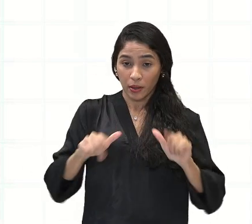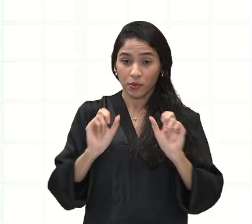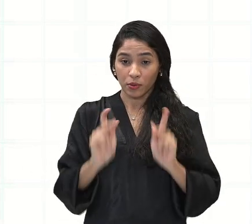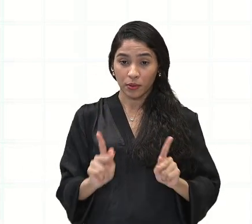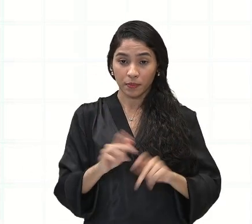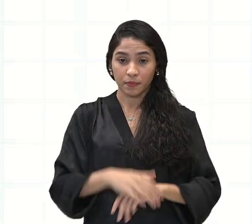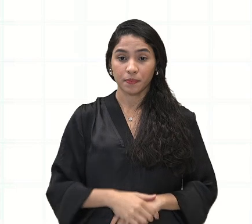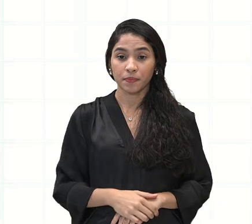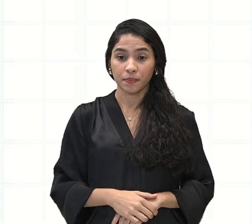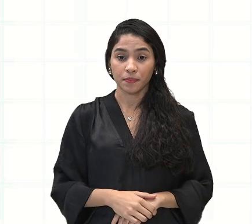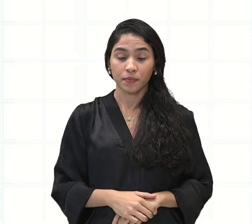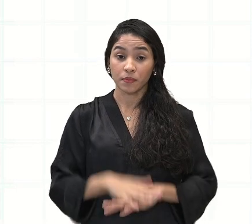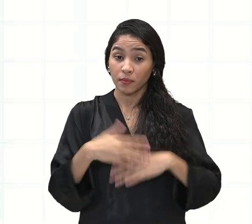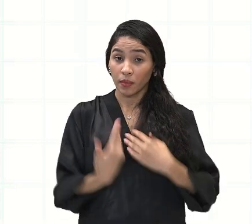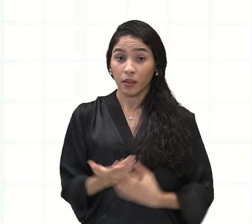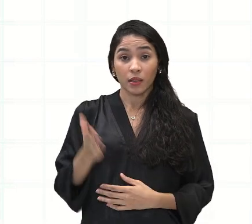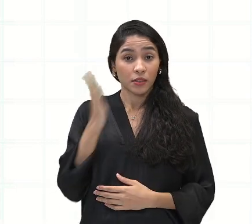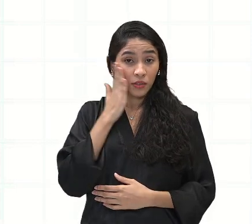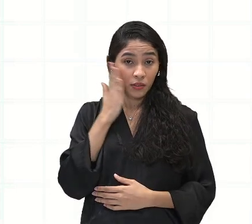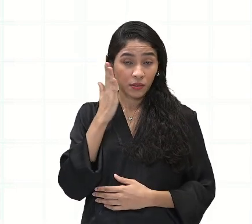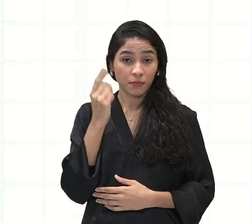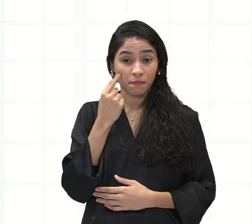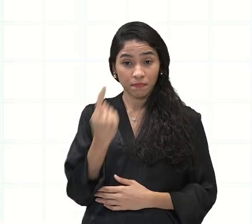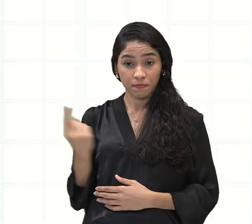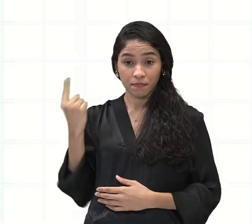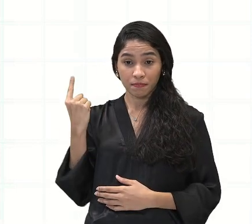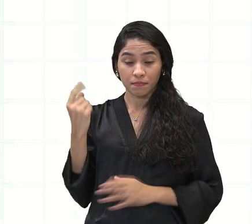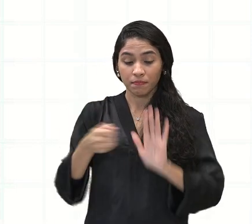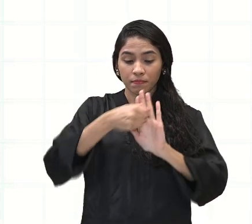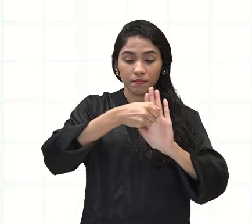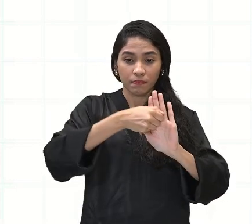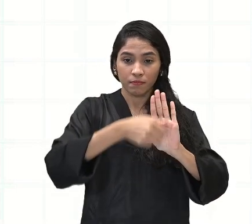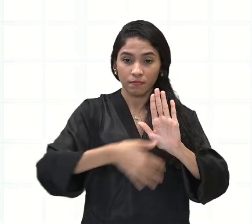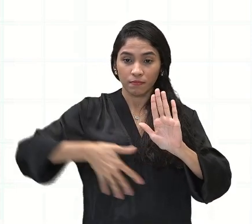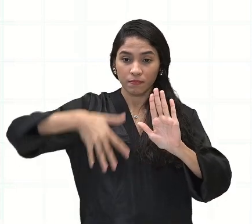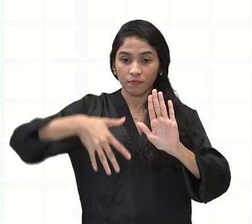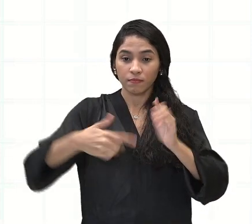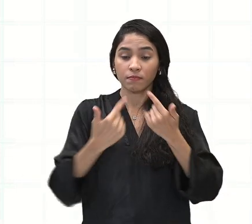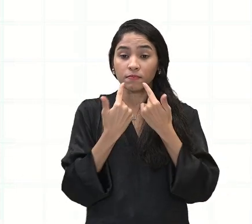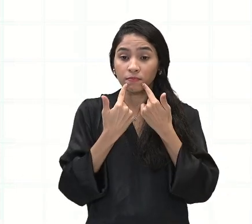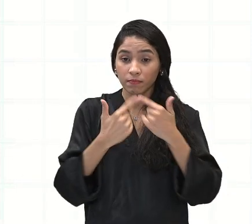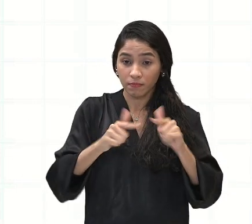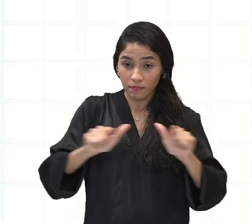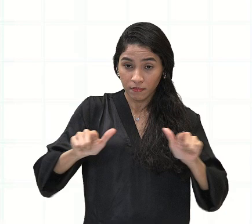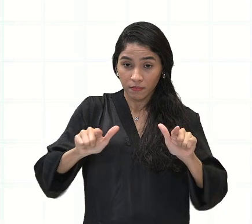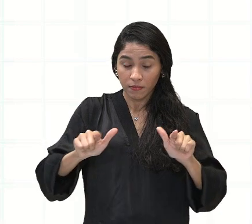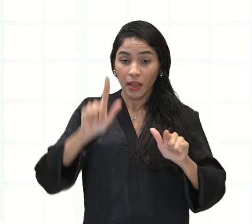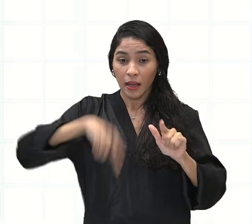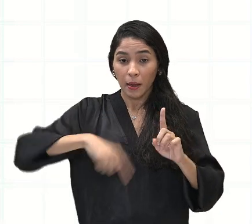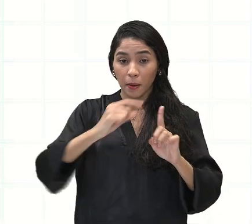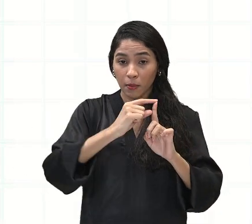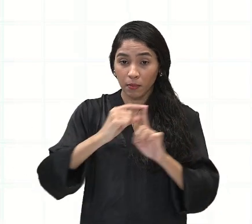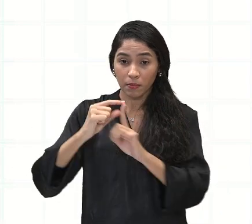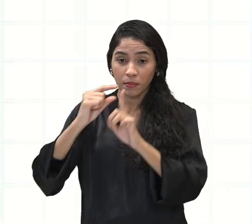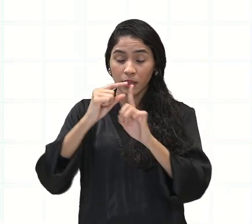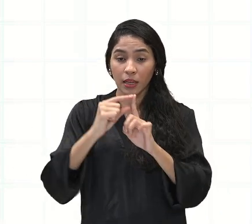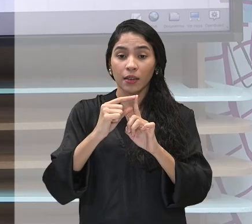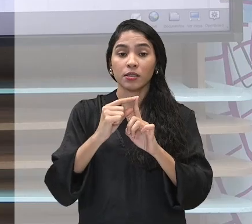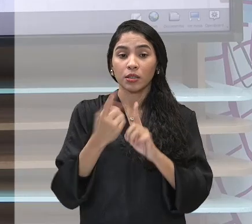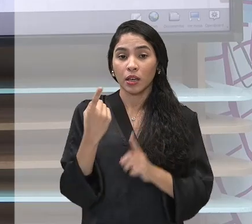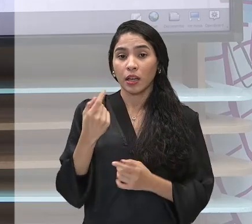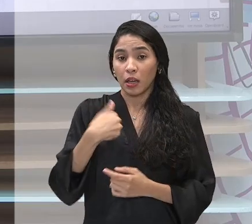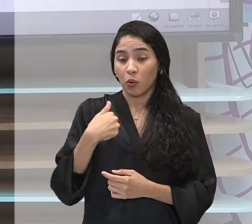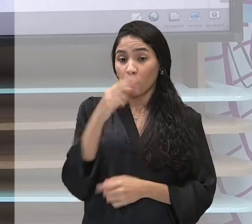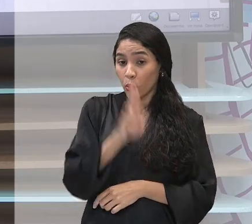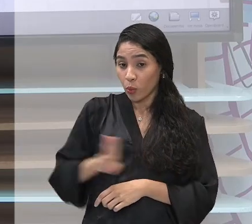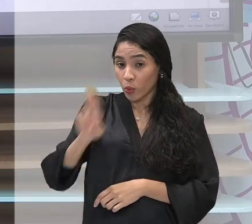Então, a gente já viu aqui que nós temos as figuras de linguagem. As figuras de linguagem são essas palavras, são esses termos que eu vou utilizando